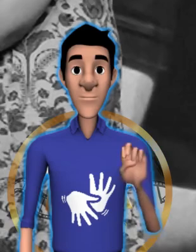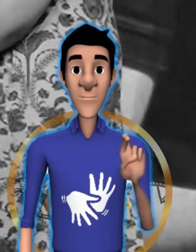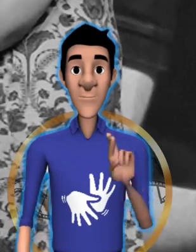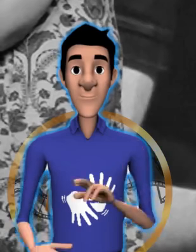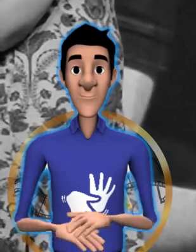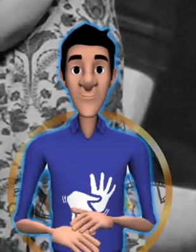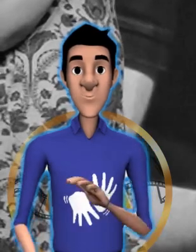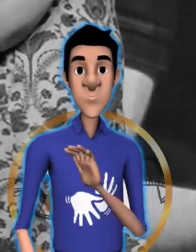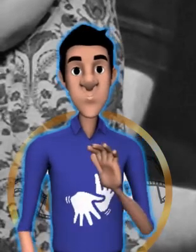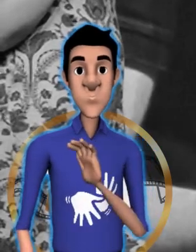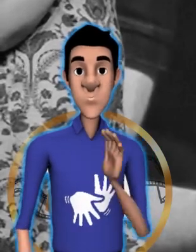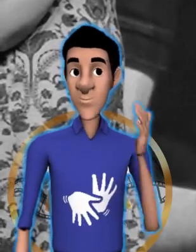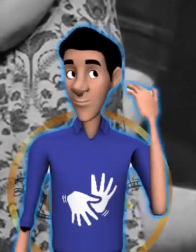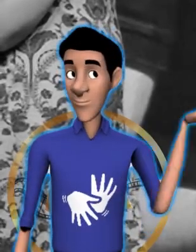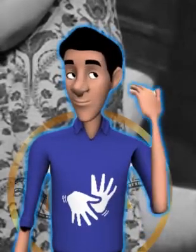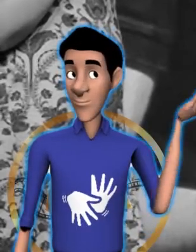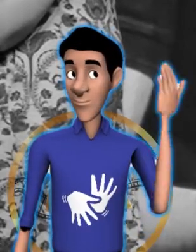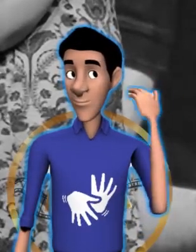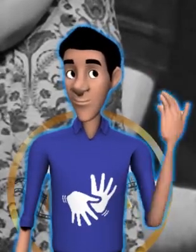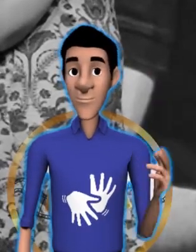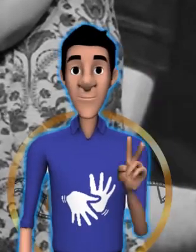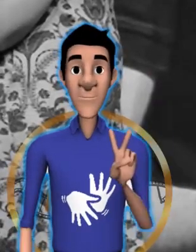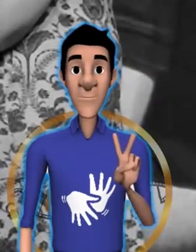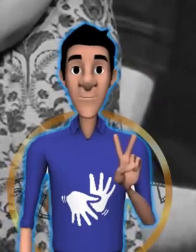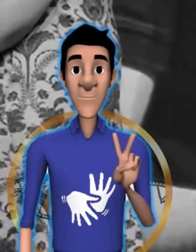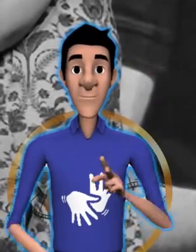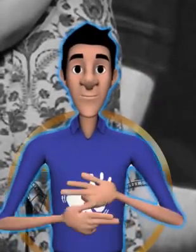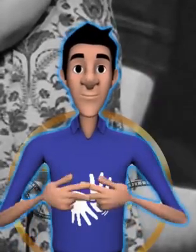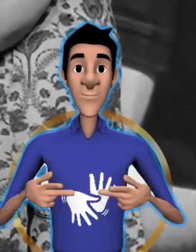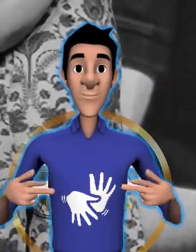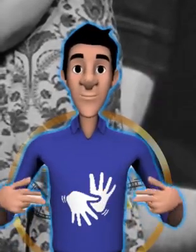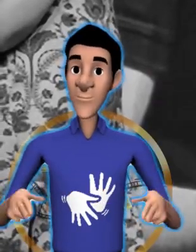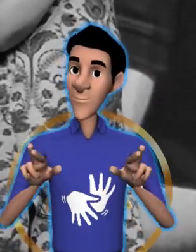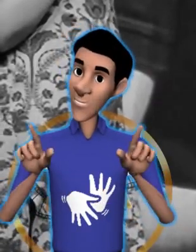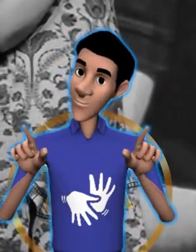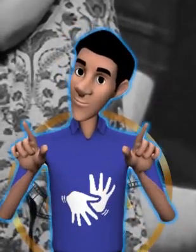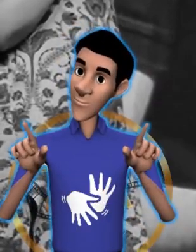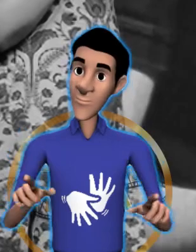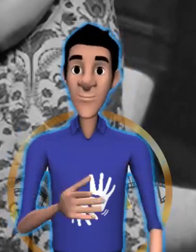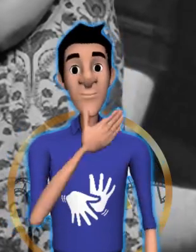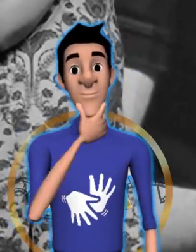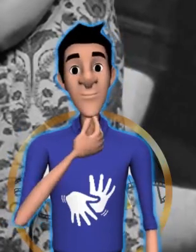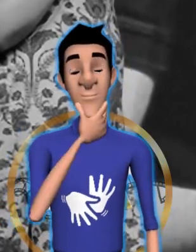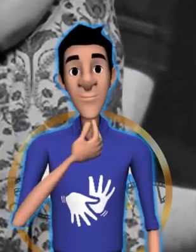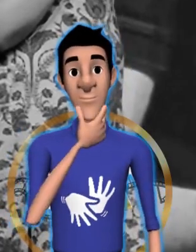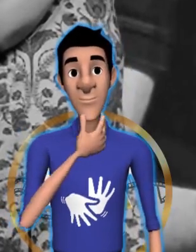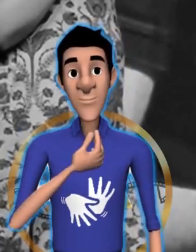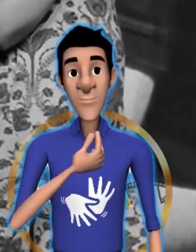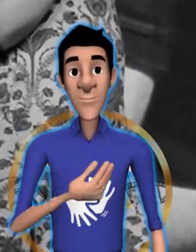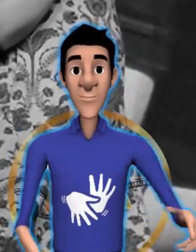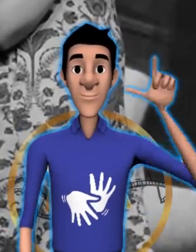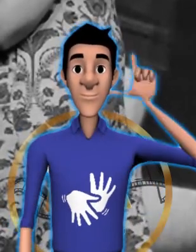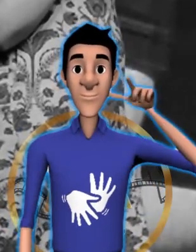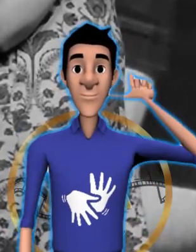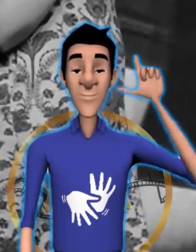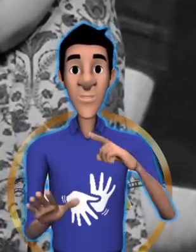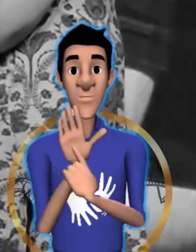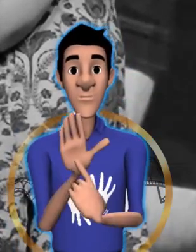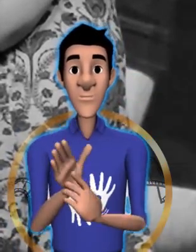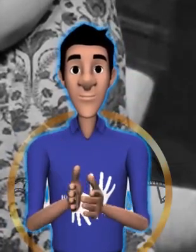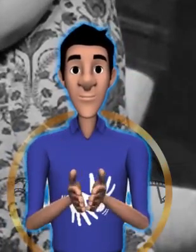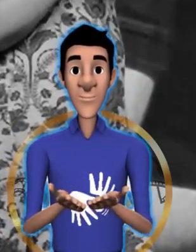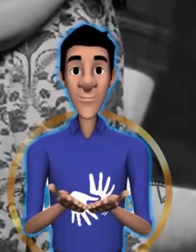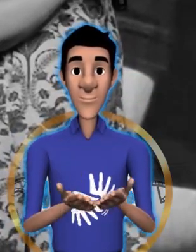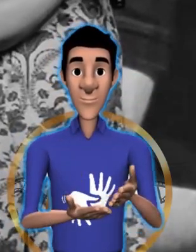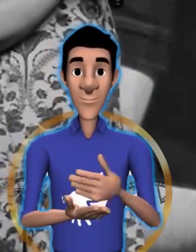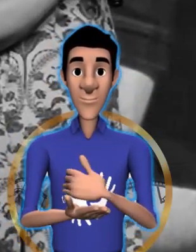morre uma pessoa que tem um legado? Você não sabe o tanto de mãe que vai sair da cama com essa história. Você não sabe o tanto de família que vai ser curada. Você não sabe o tanto de mãe que